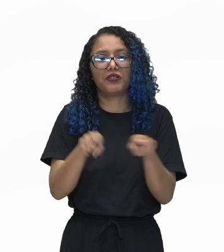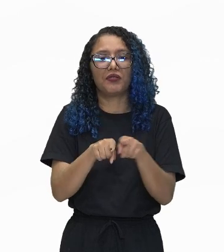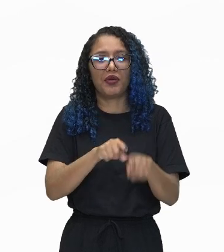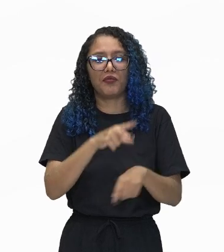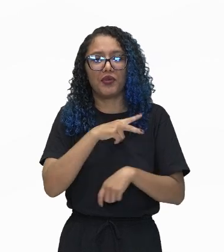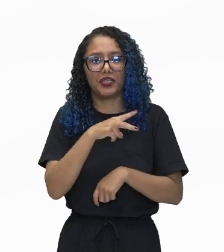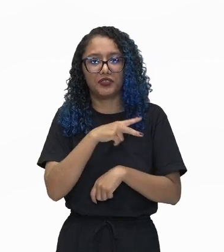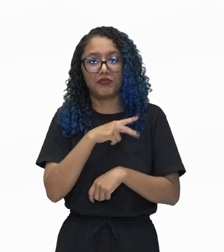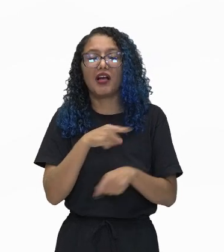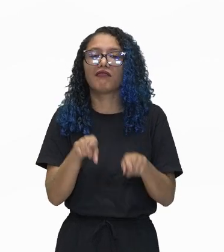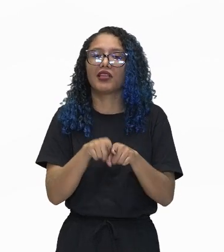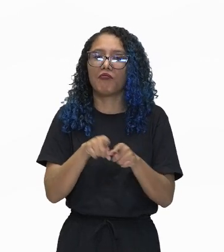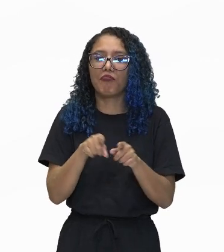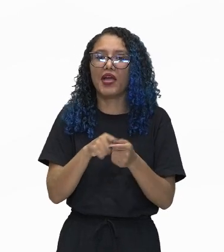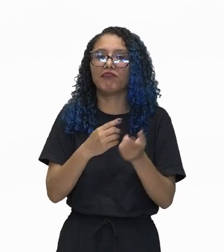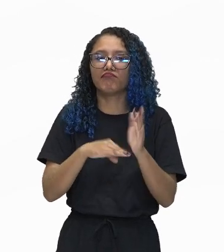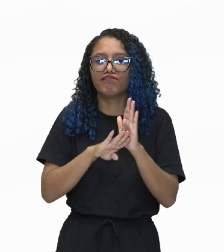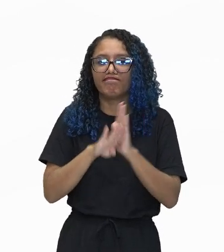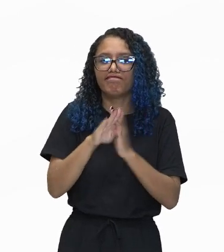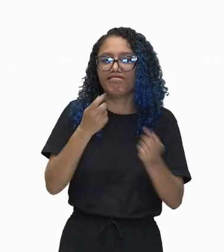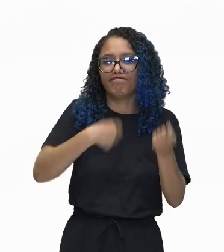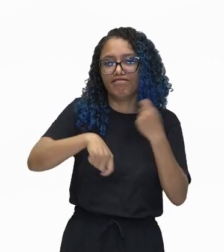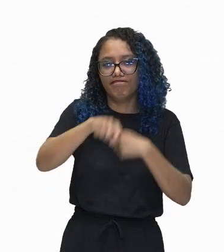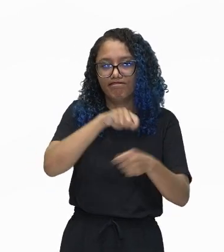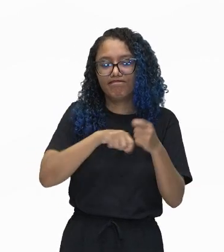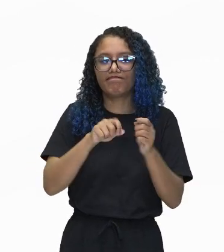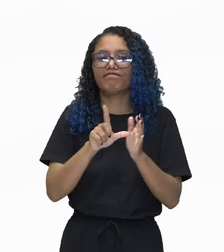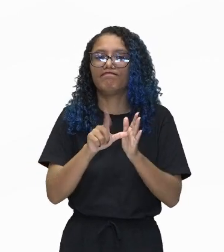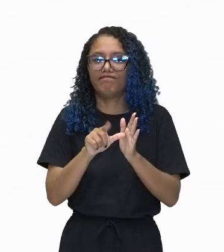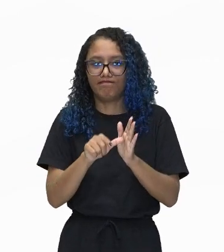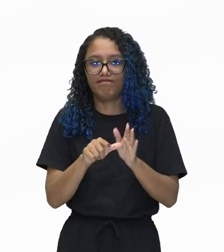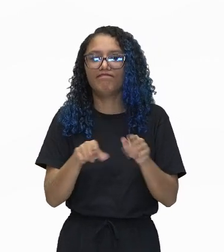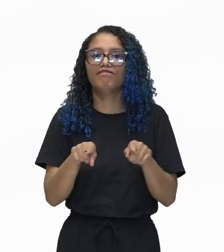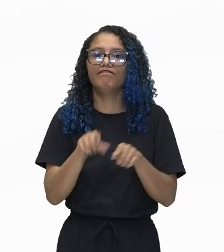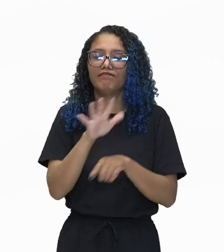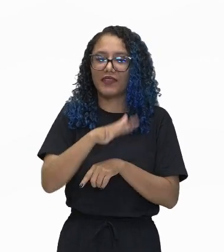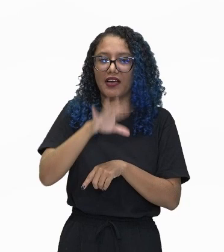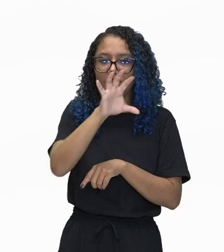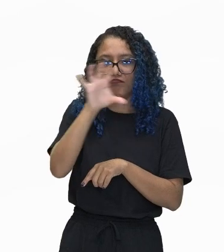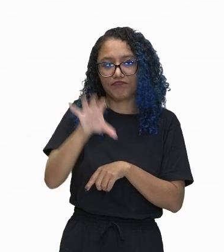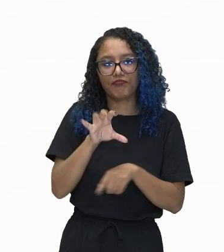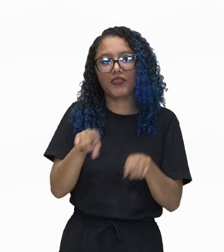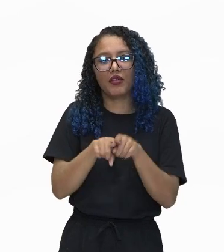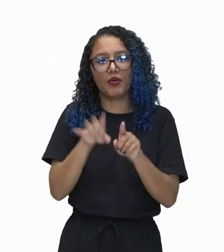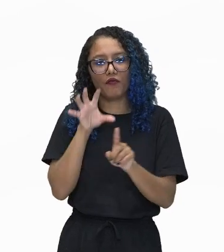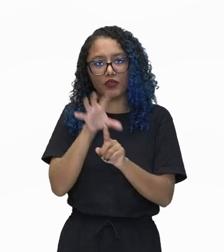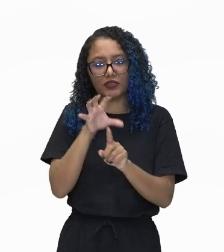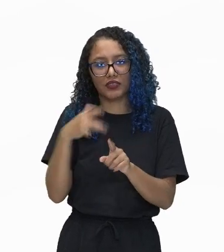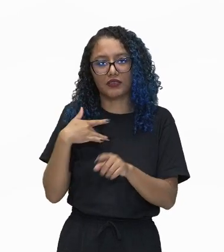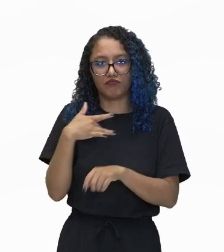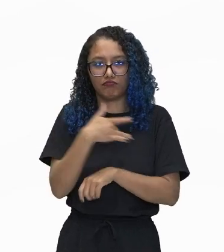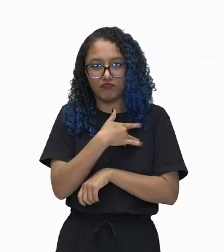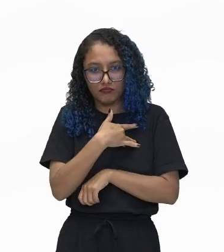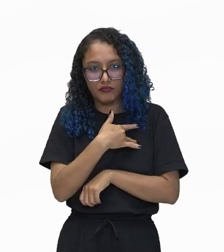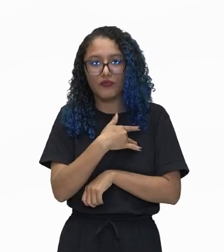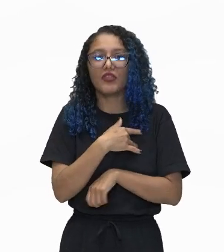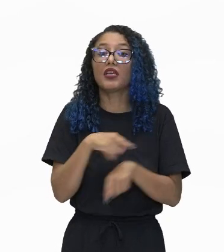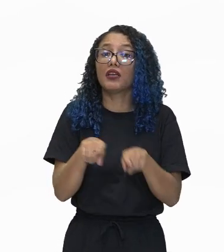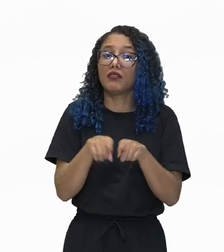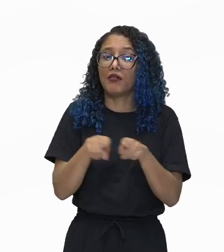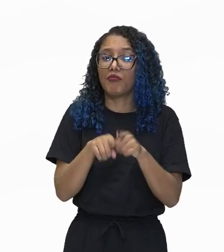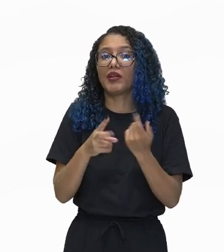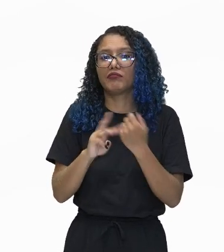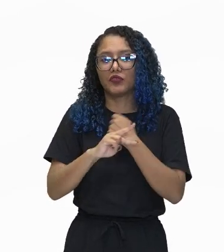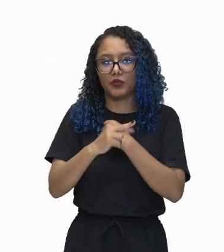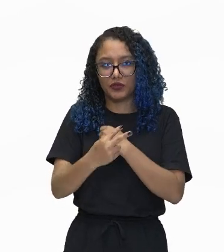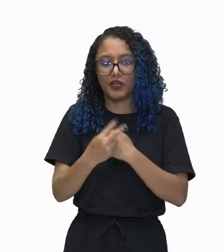crescimento econômico das regiões e impactos na saúde pública, a efeito deletérios físicos e mentais, então,